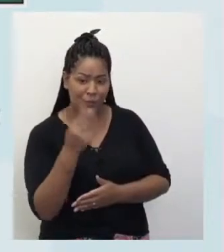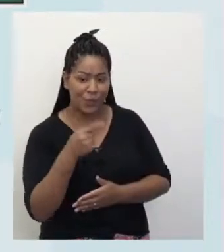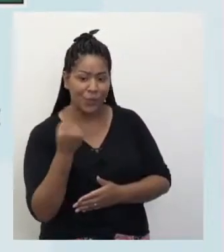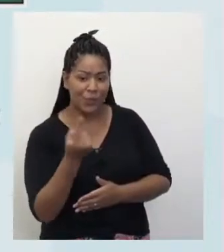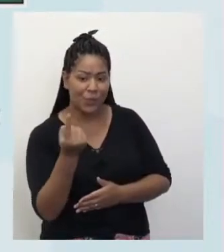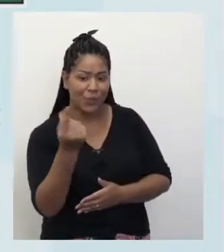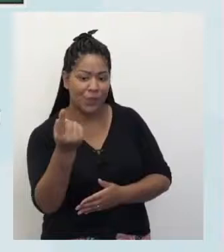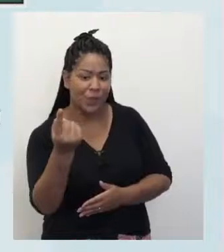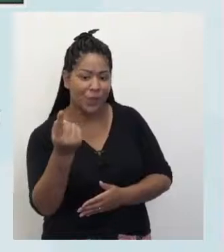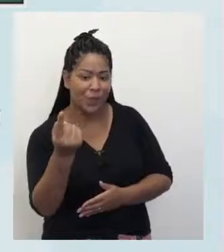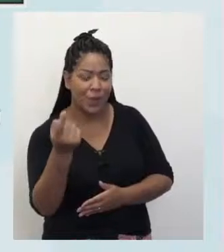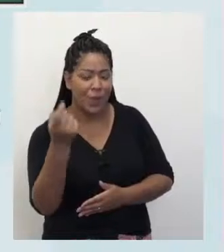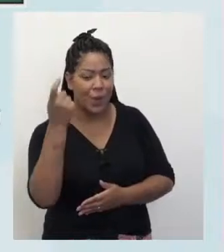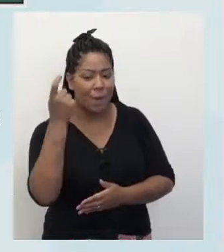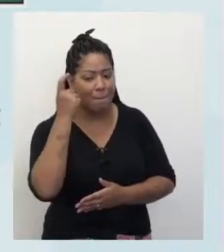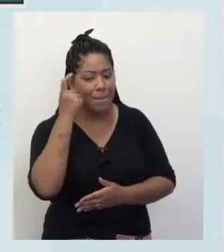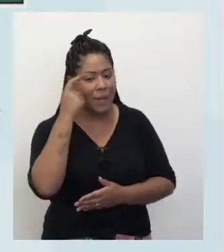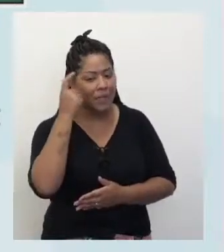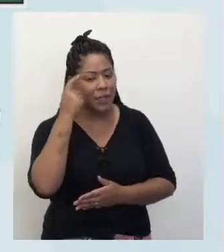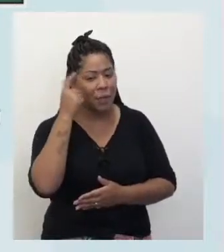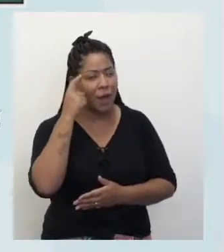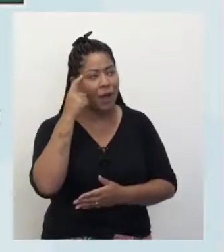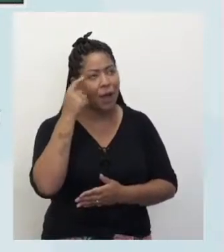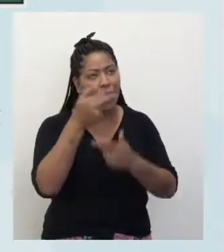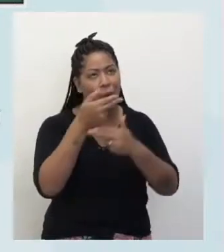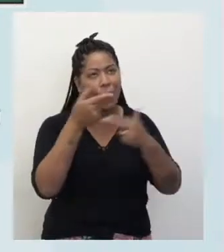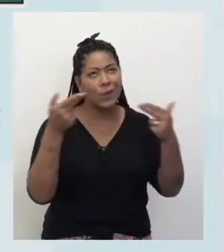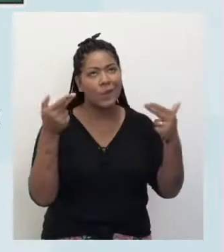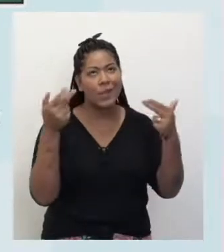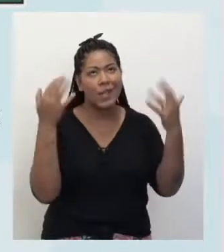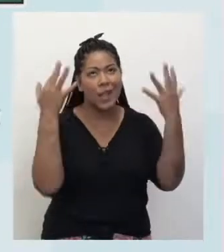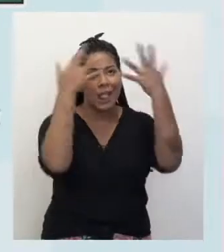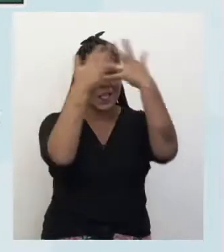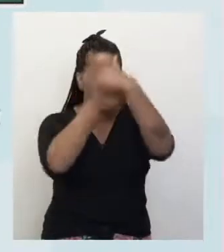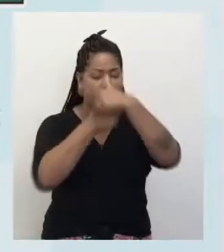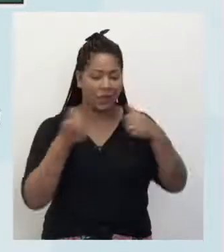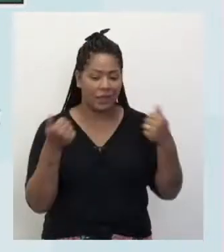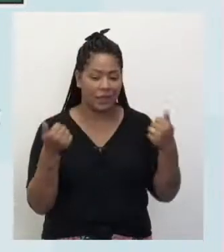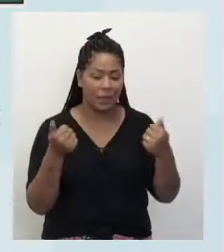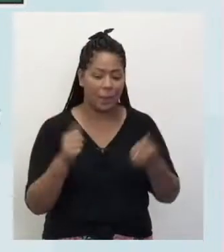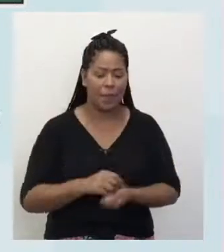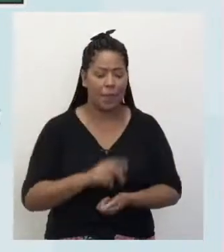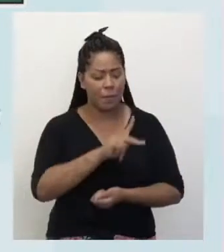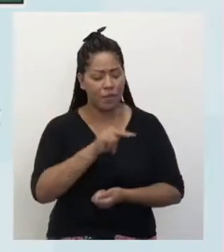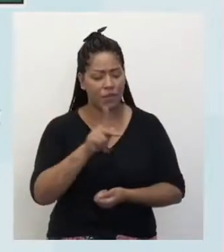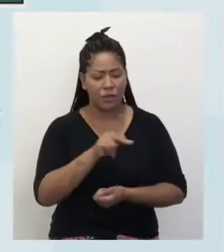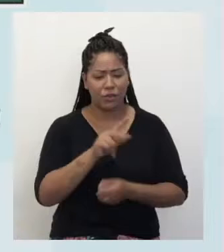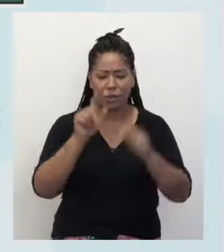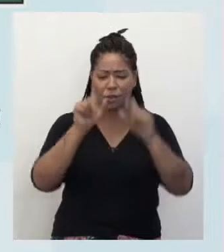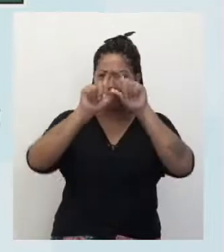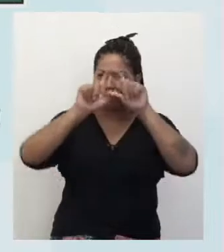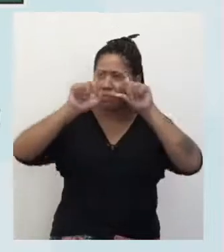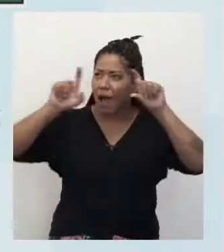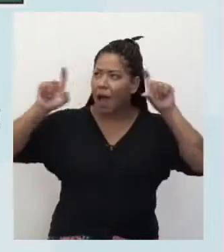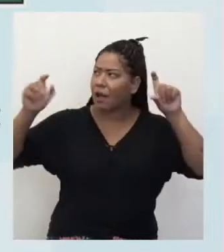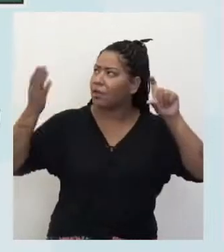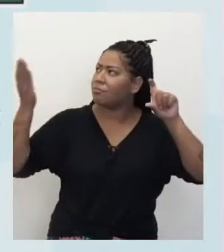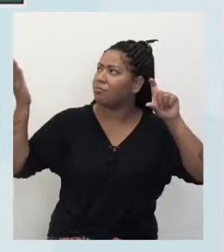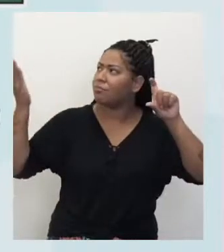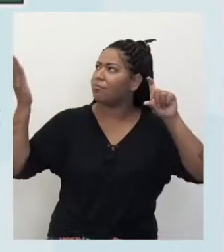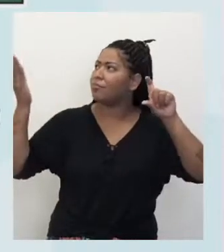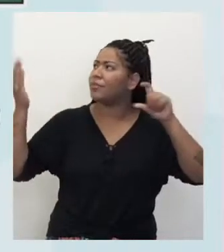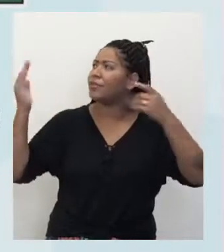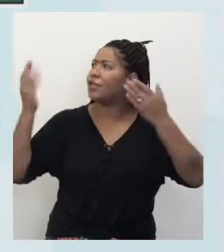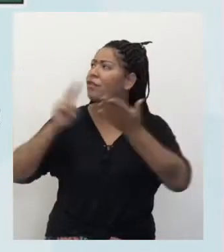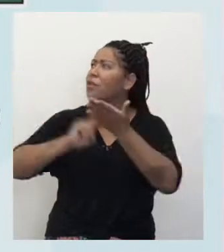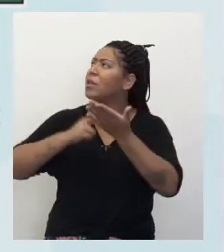infinita, pensa numa coisa bela. Professora Elaine, sobre essa tirinha, já que nós estamos falando sobre